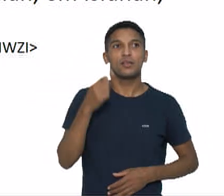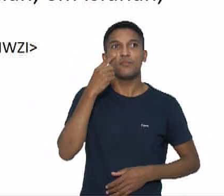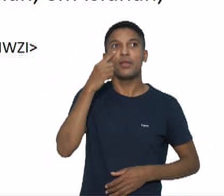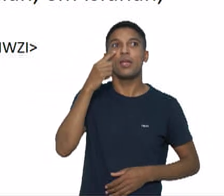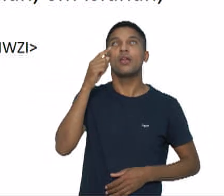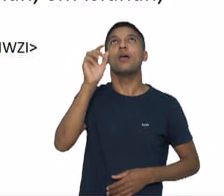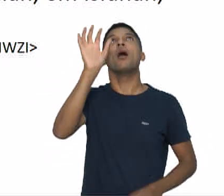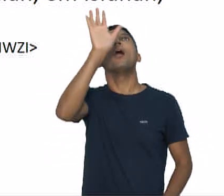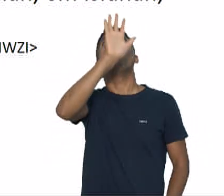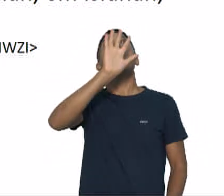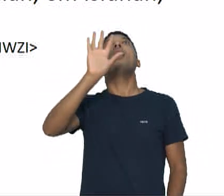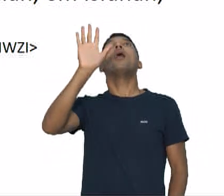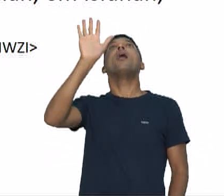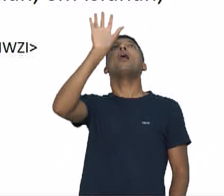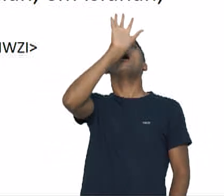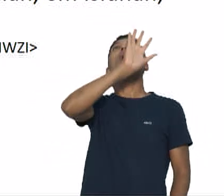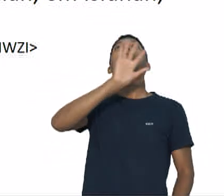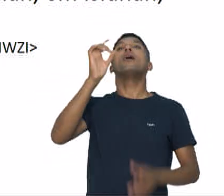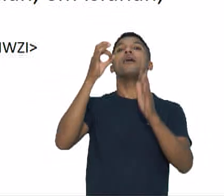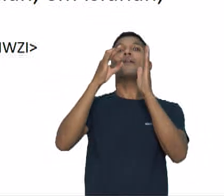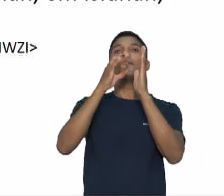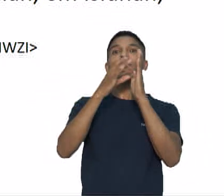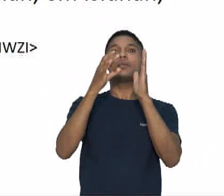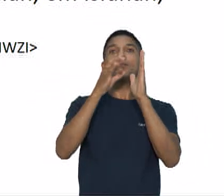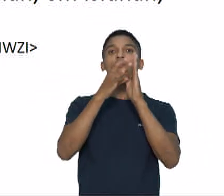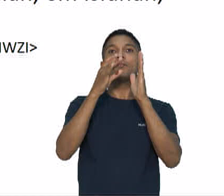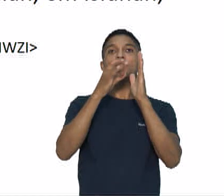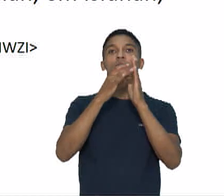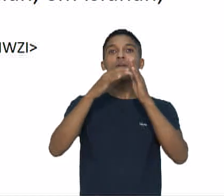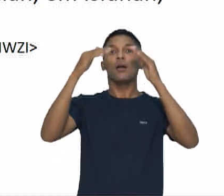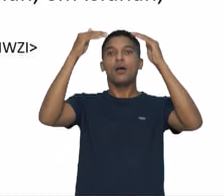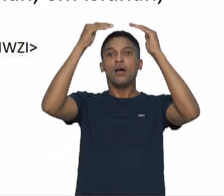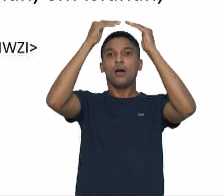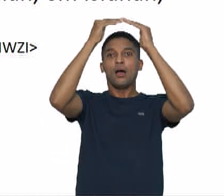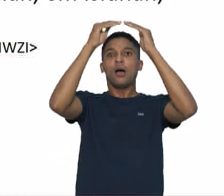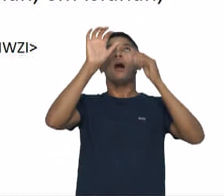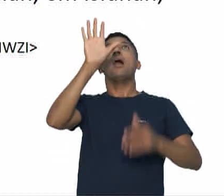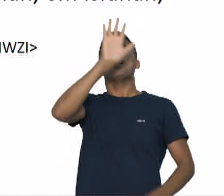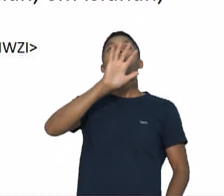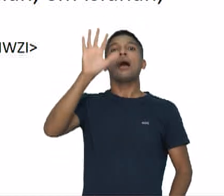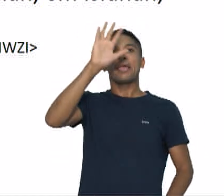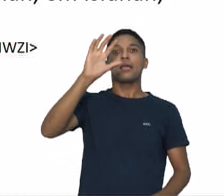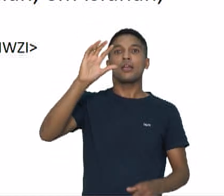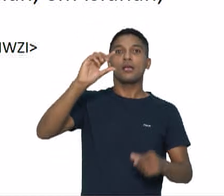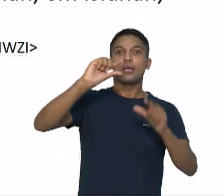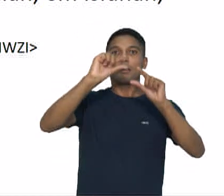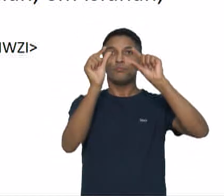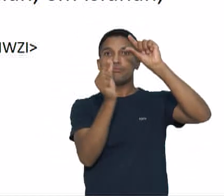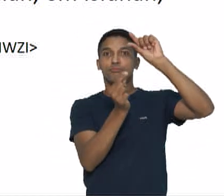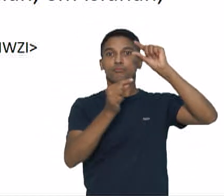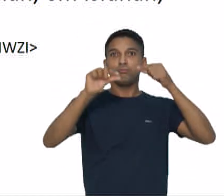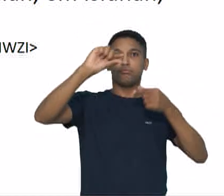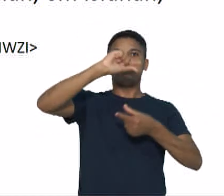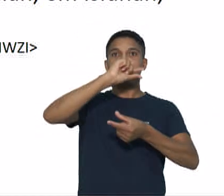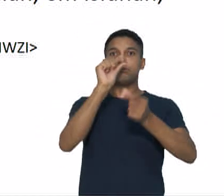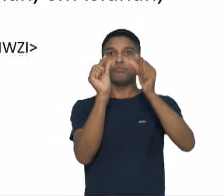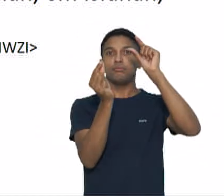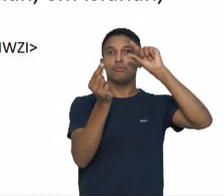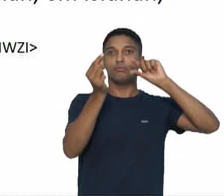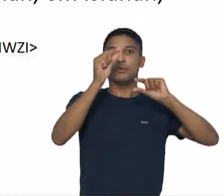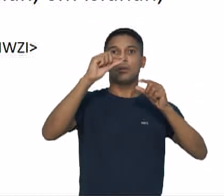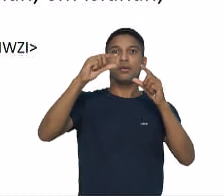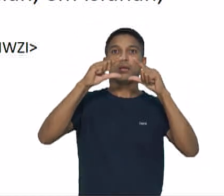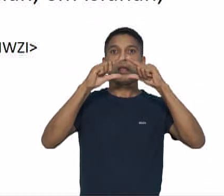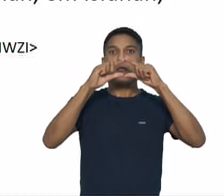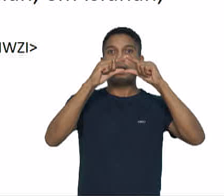vitrais lá em cima são das paredes também, né? São abstratos, né? São linhas, são formas geométricas,